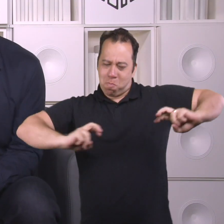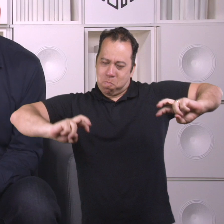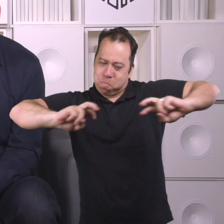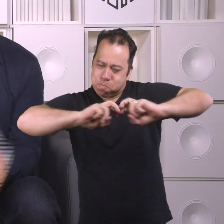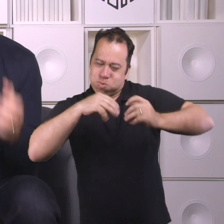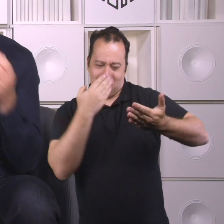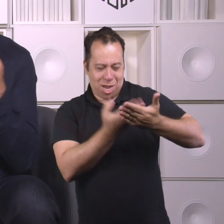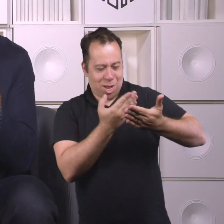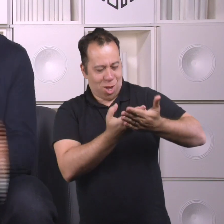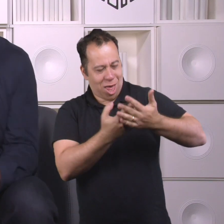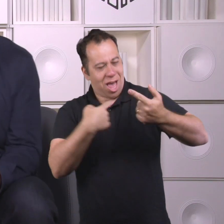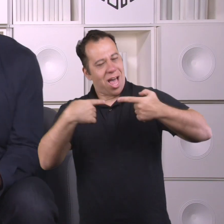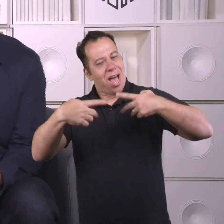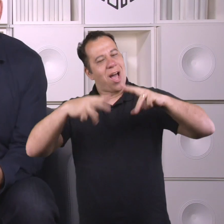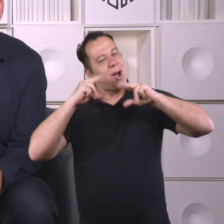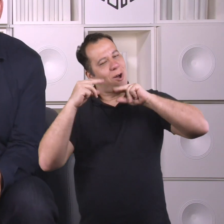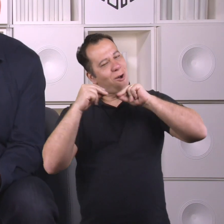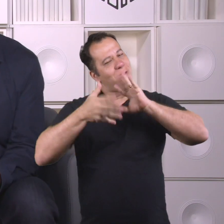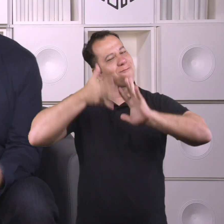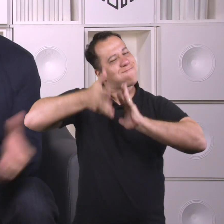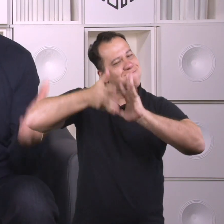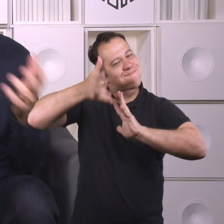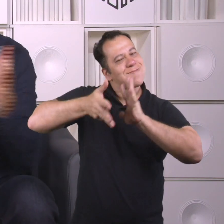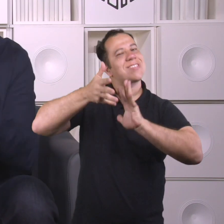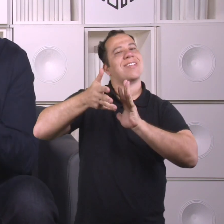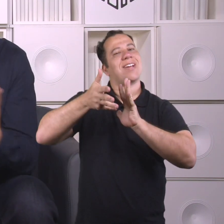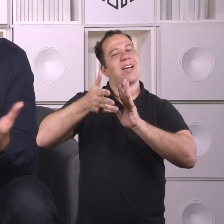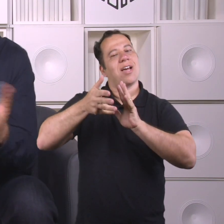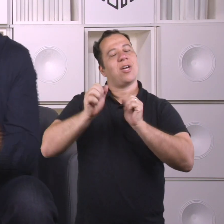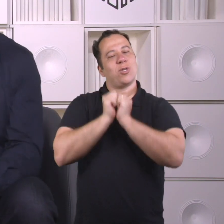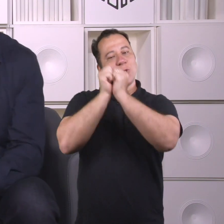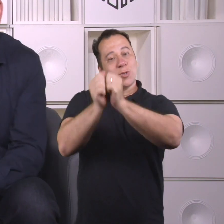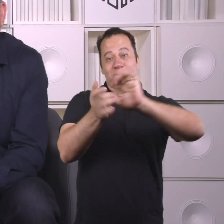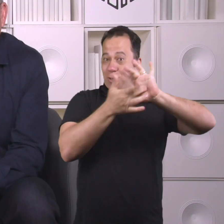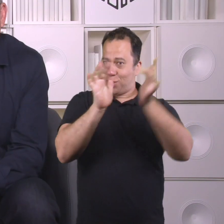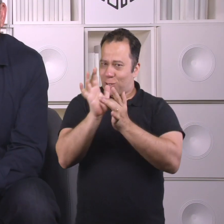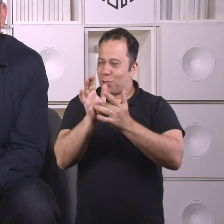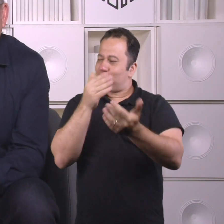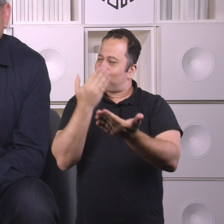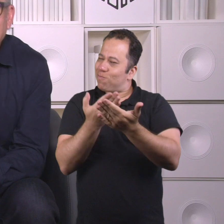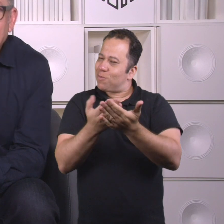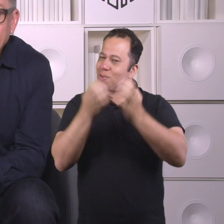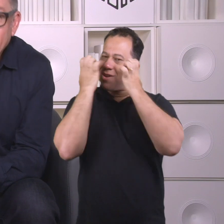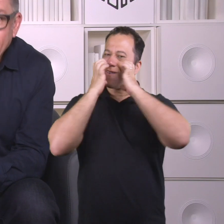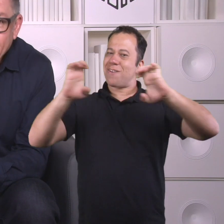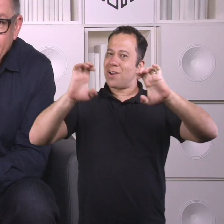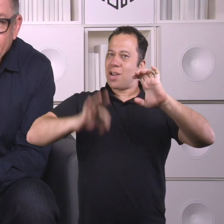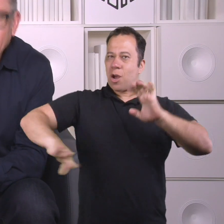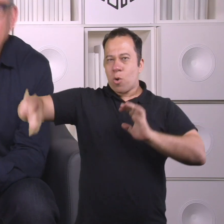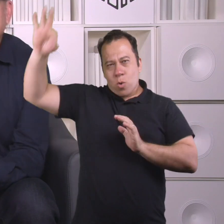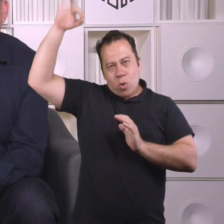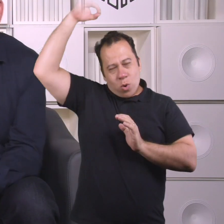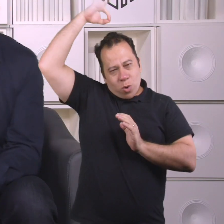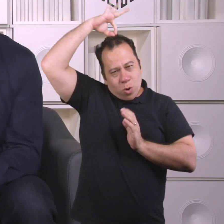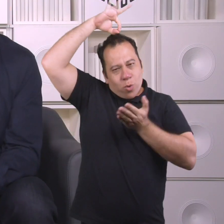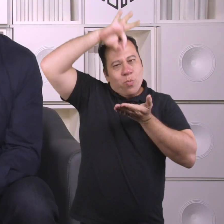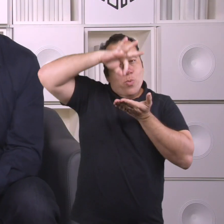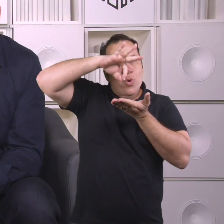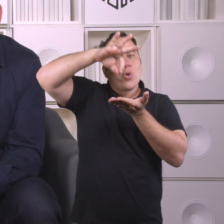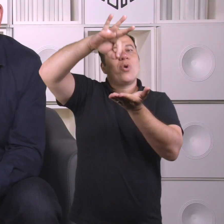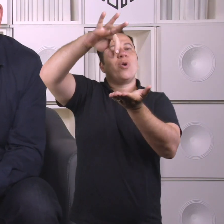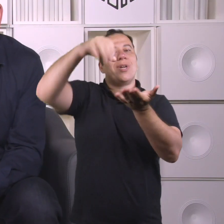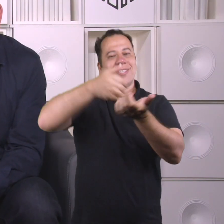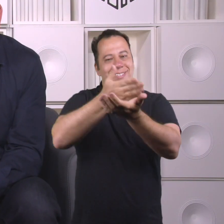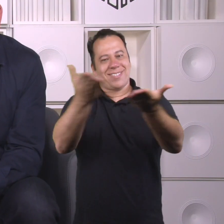conversa na presença de Jesus, ao redor do Evangelho, sob a ministração do Espírito